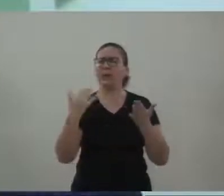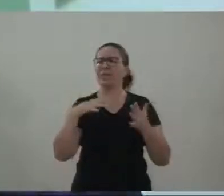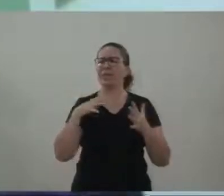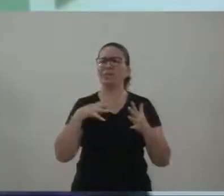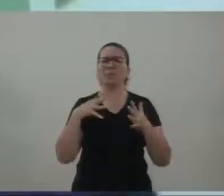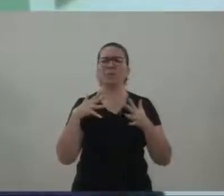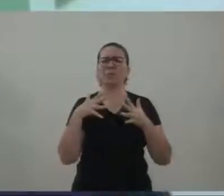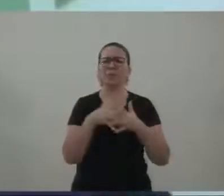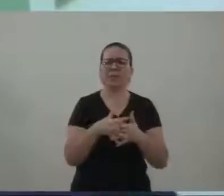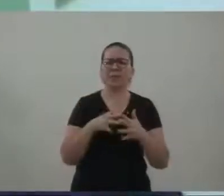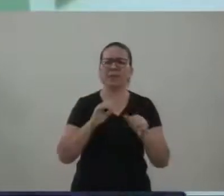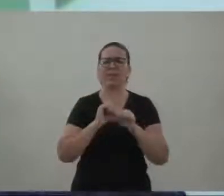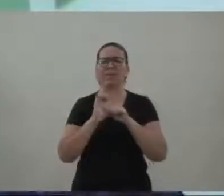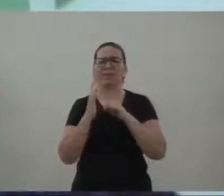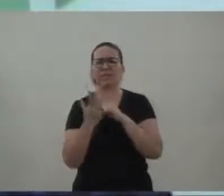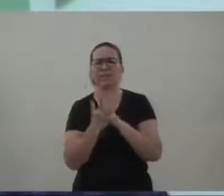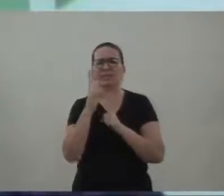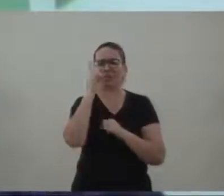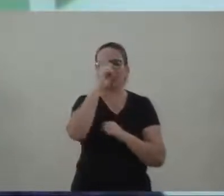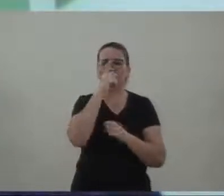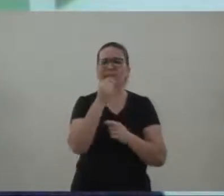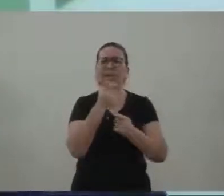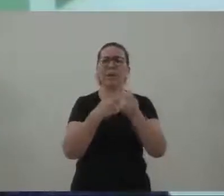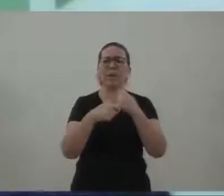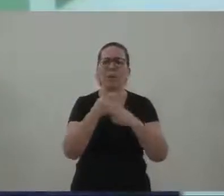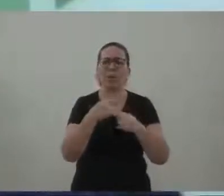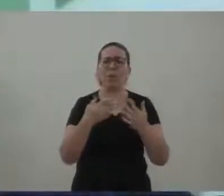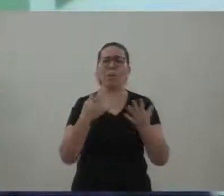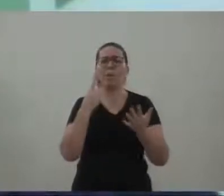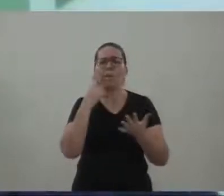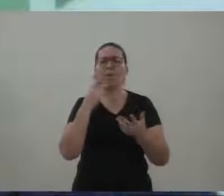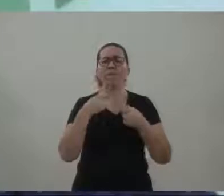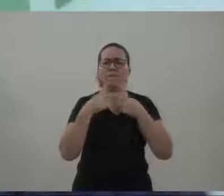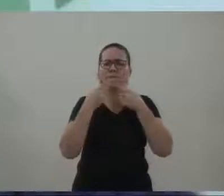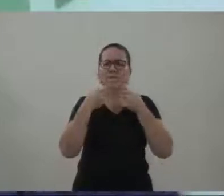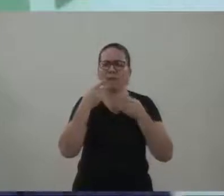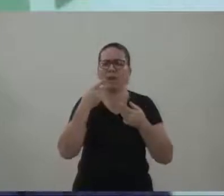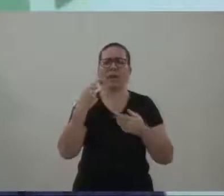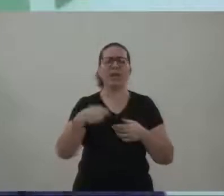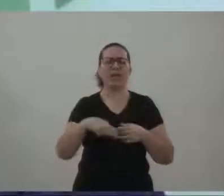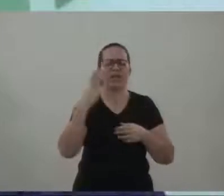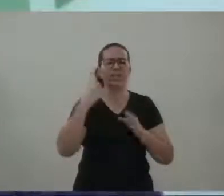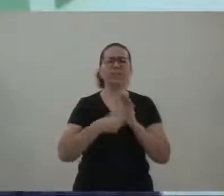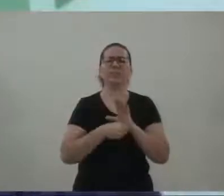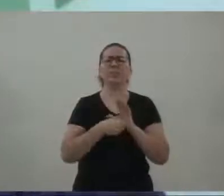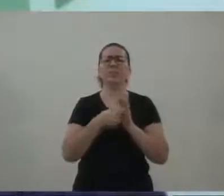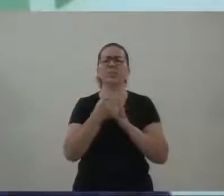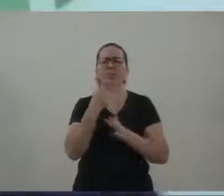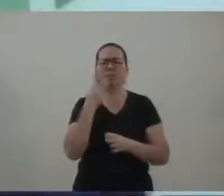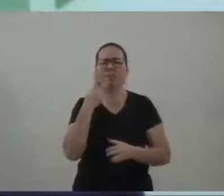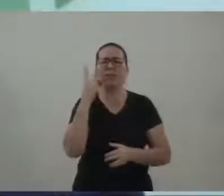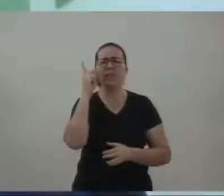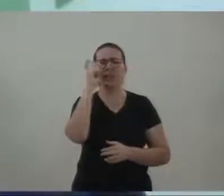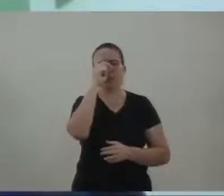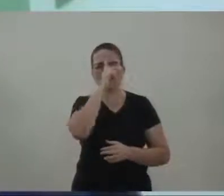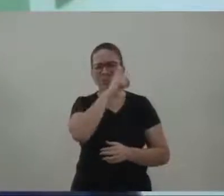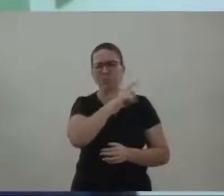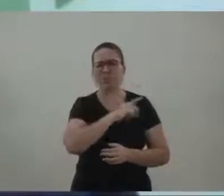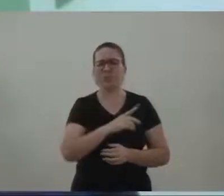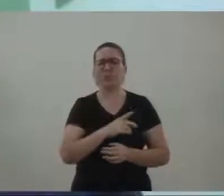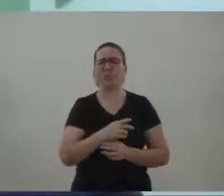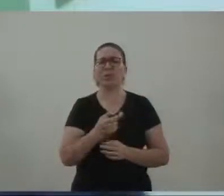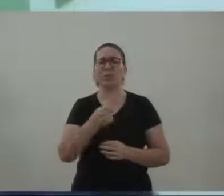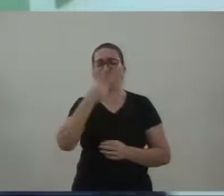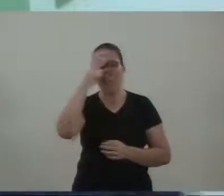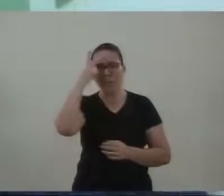confuso de pandemia, tão difícil para a economia, quantas vezes nós falamos aqui nessa casa sobre essa dificuldade, não é, que